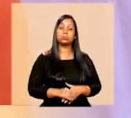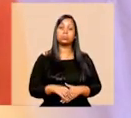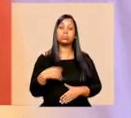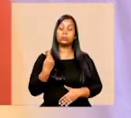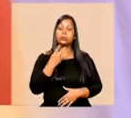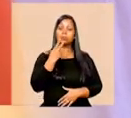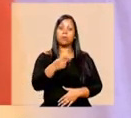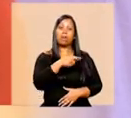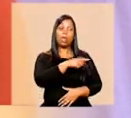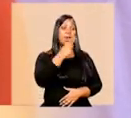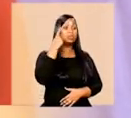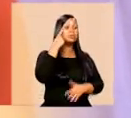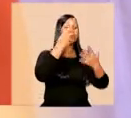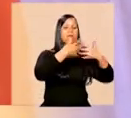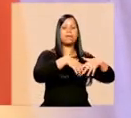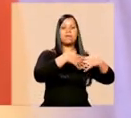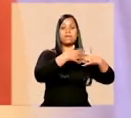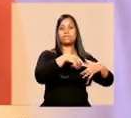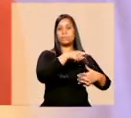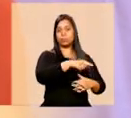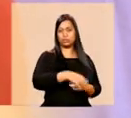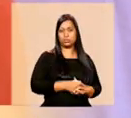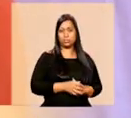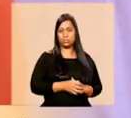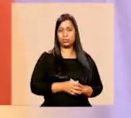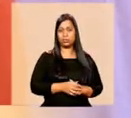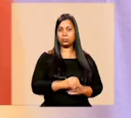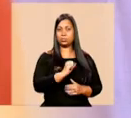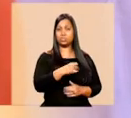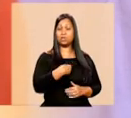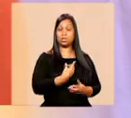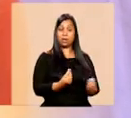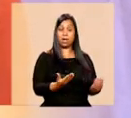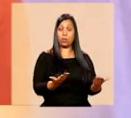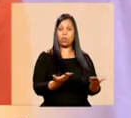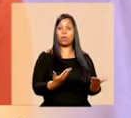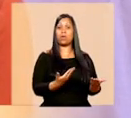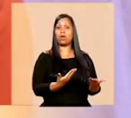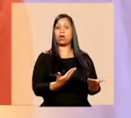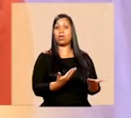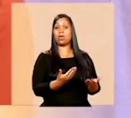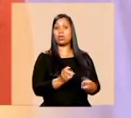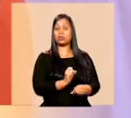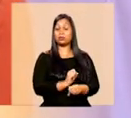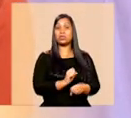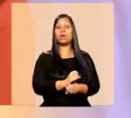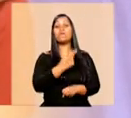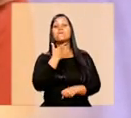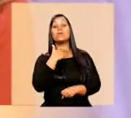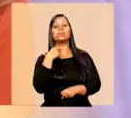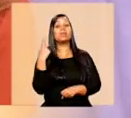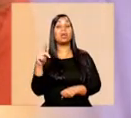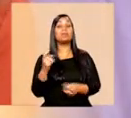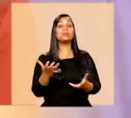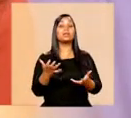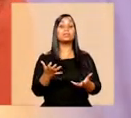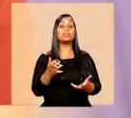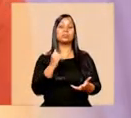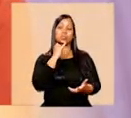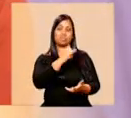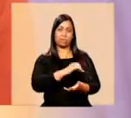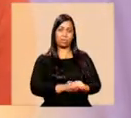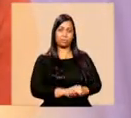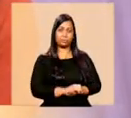uma condição deles refletirem, né? Como seria se ele estivesse aqui agora? Qual seria o desejo dele, se